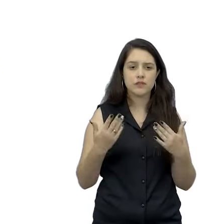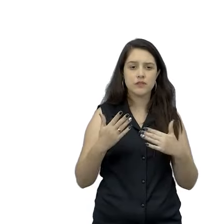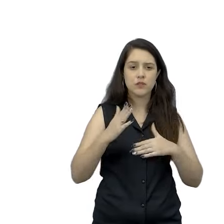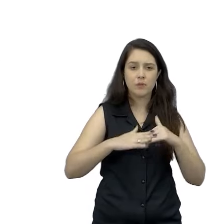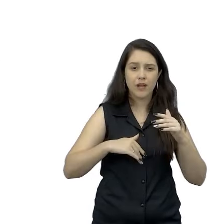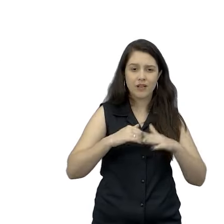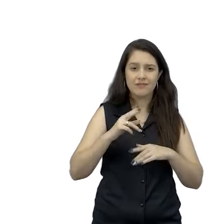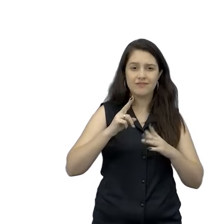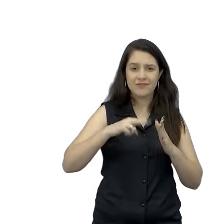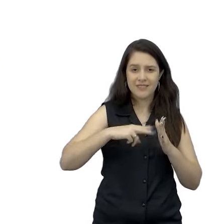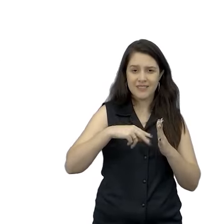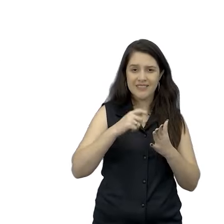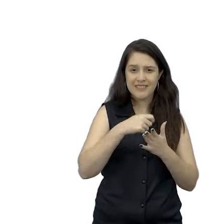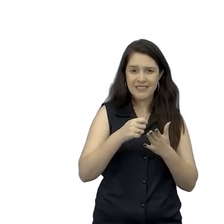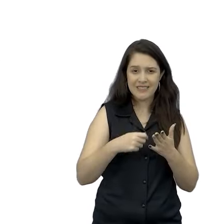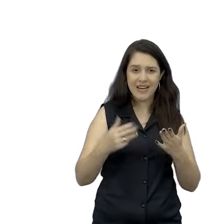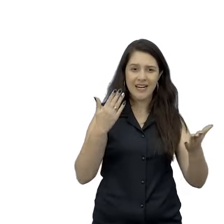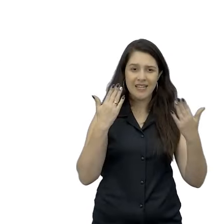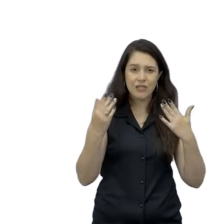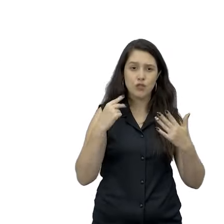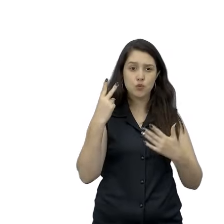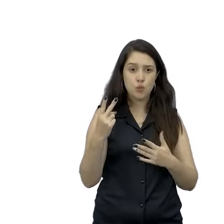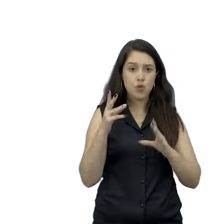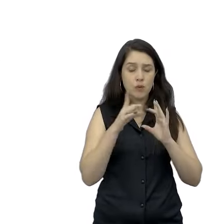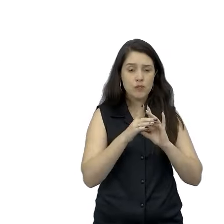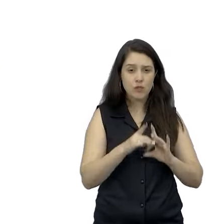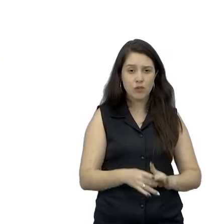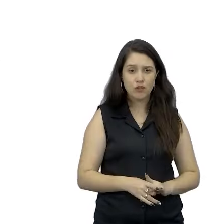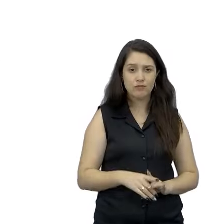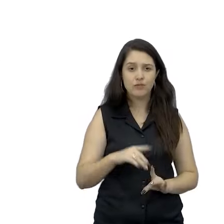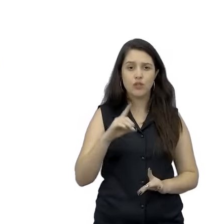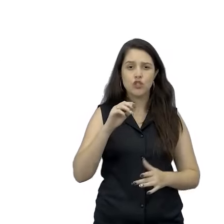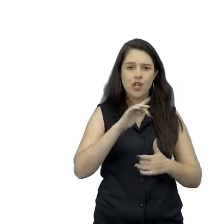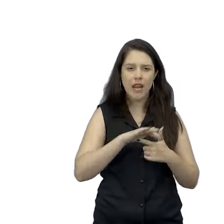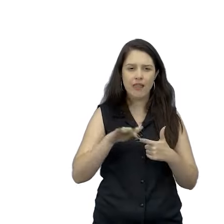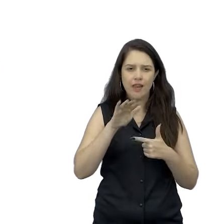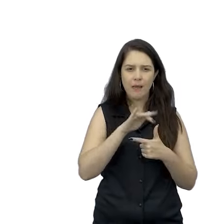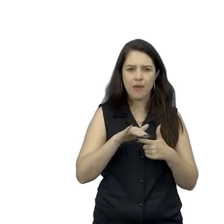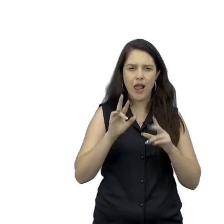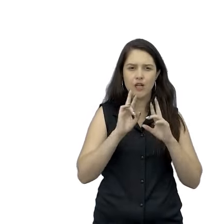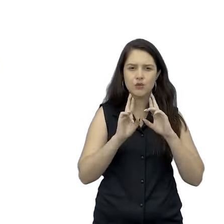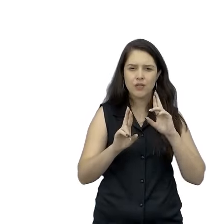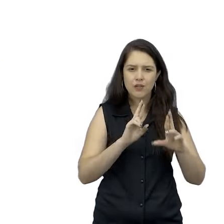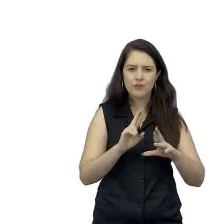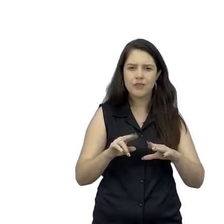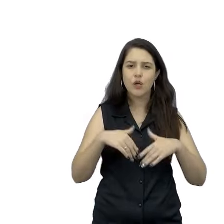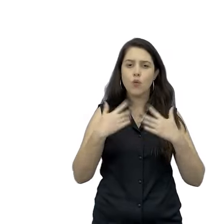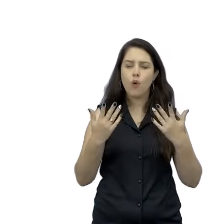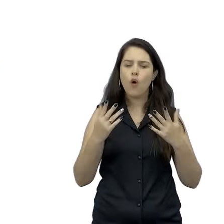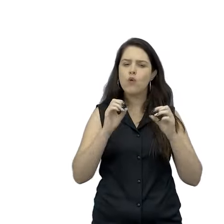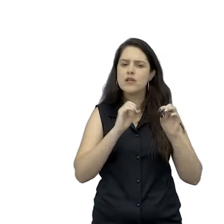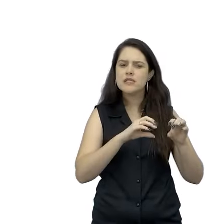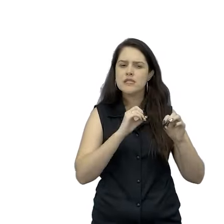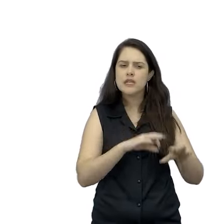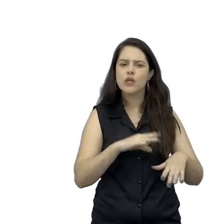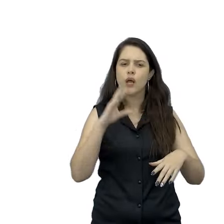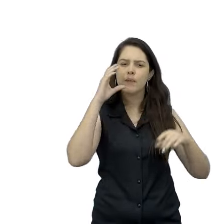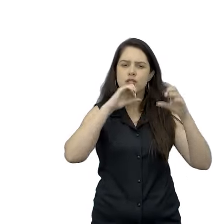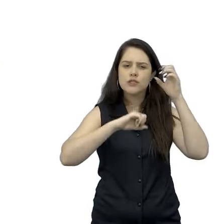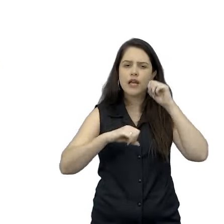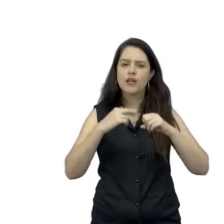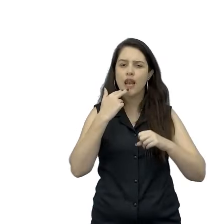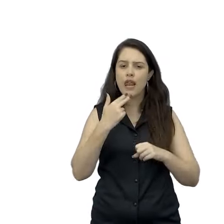e escrita que analisa 2 concepções dominantes de letramento, relacionando o termo com a situação de ensino e